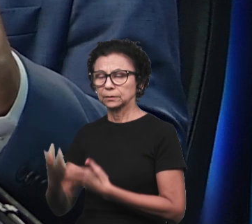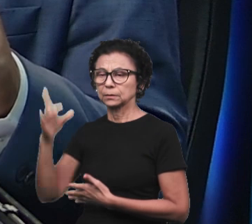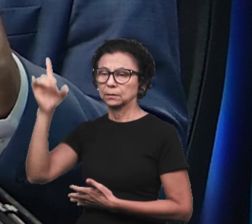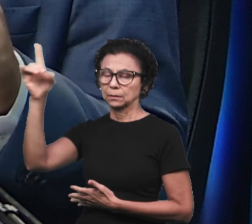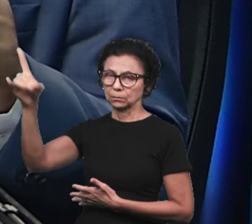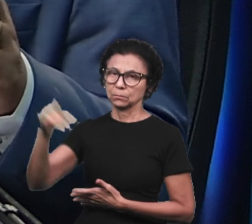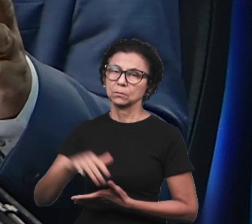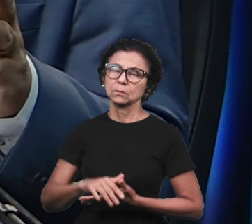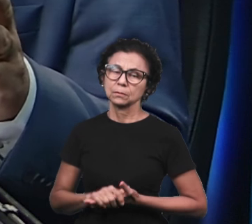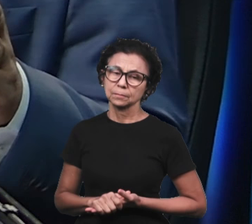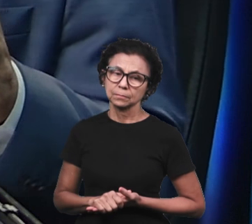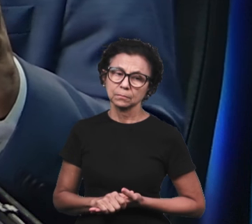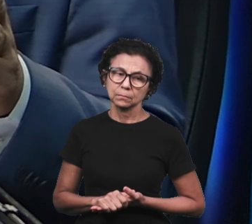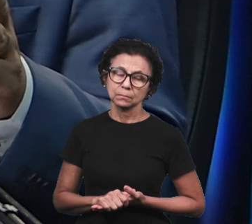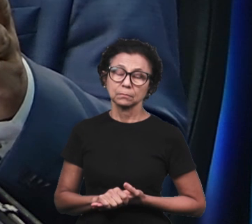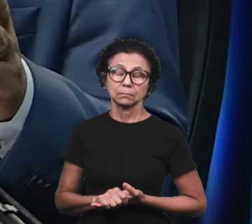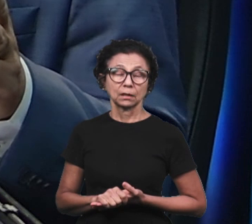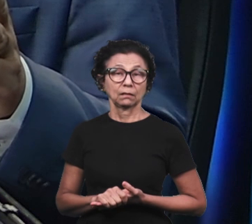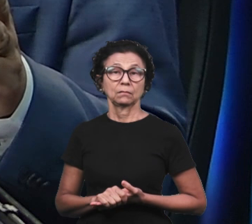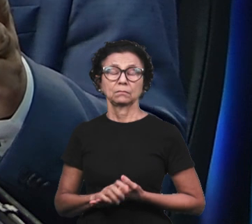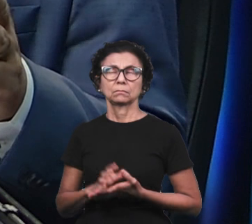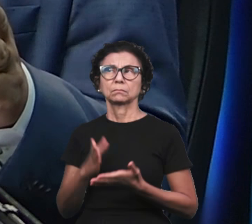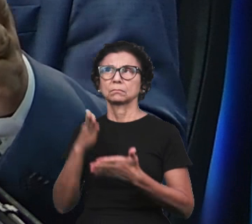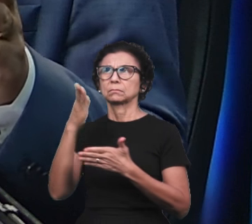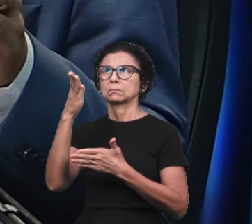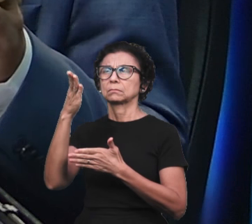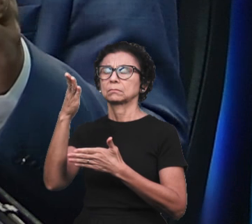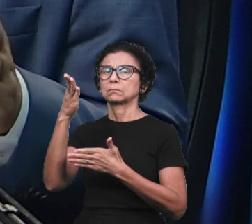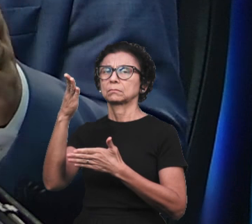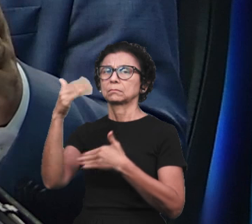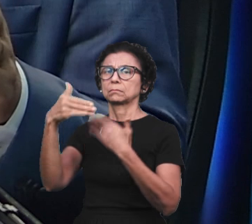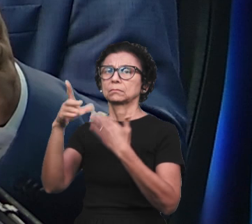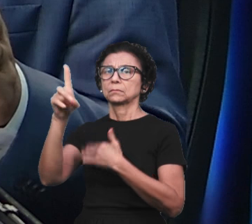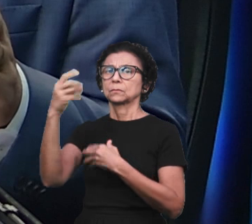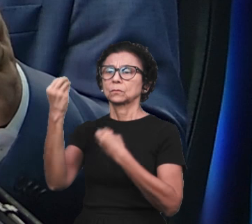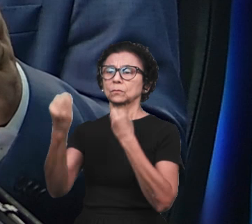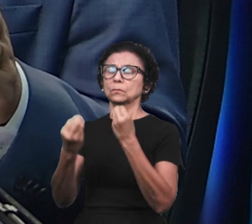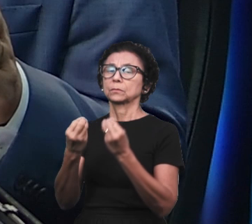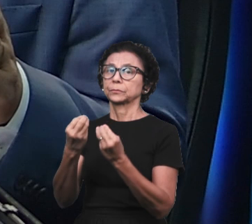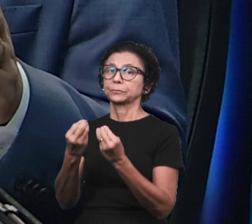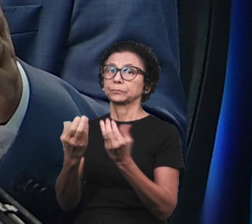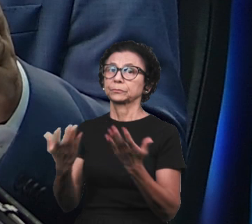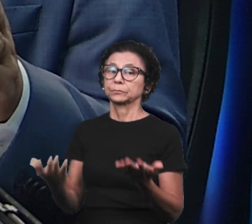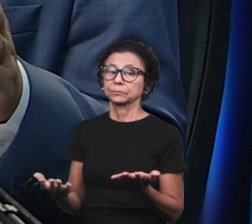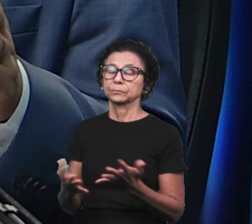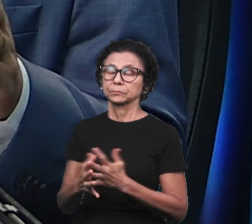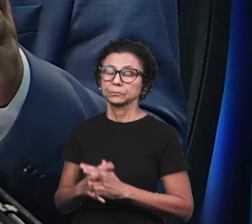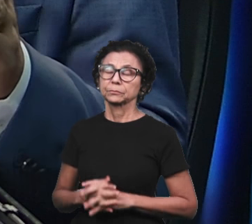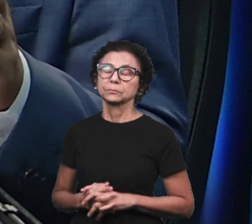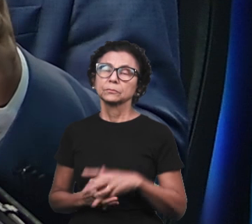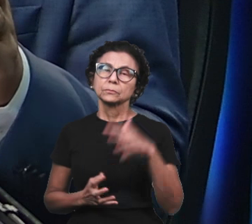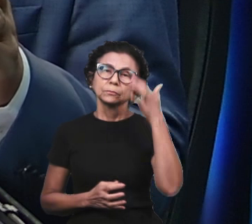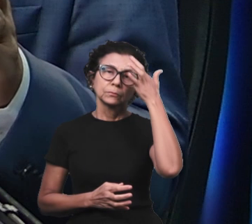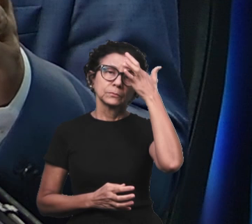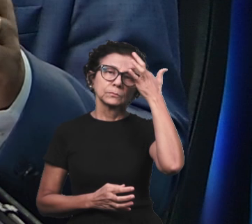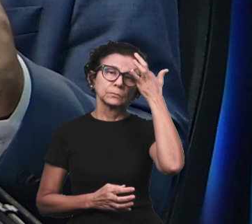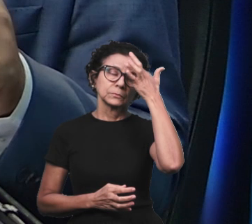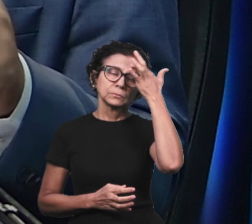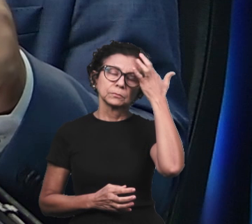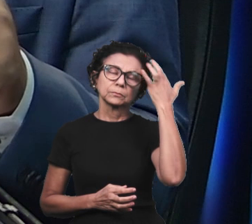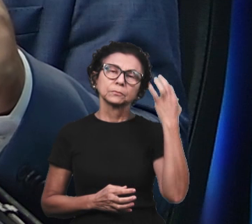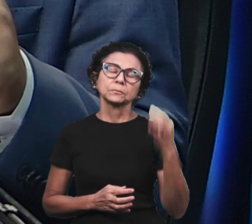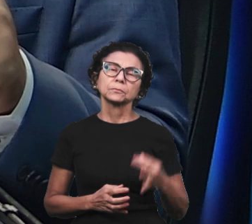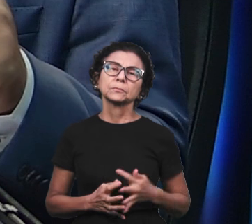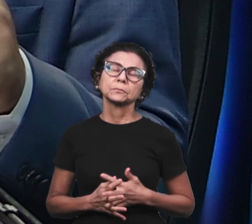detalhe. Como entrar? Então, ele, para ser consagrado